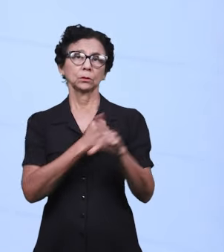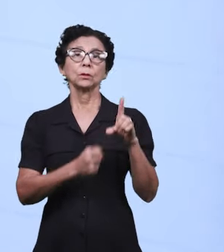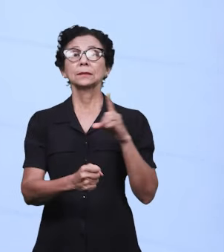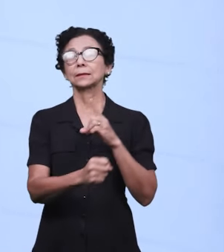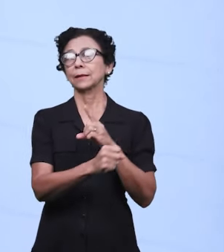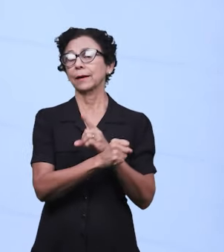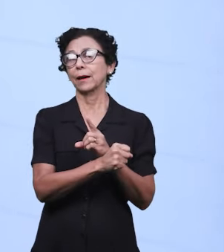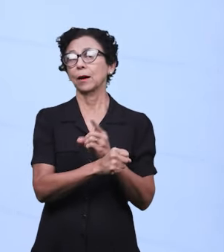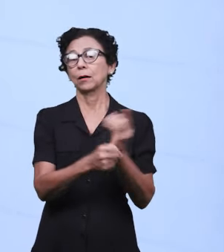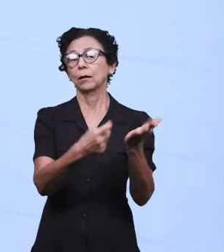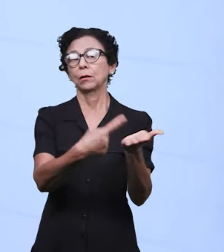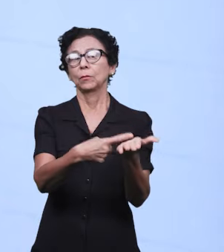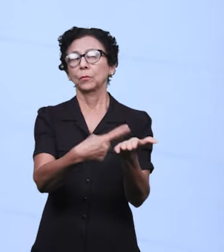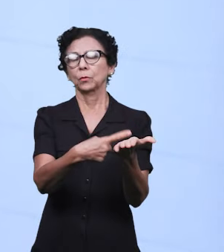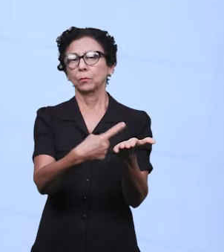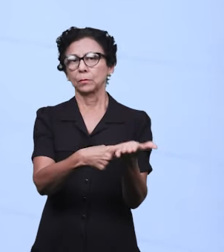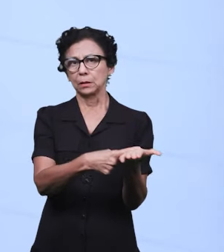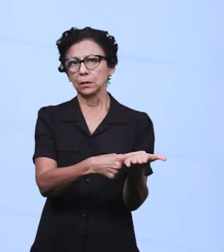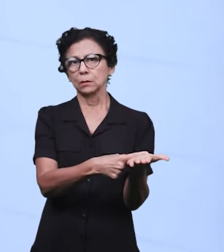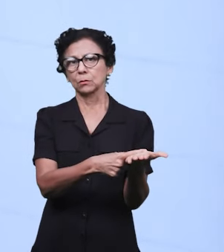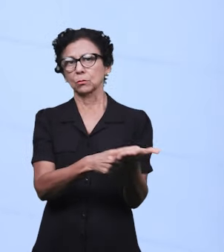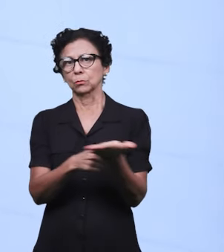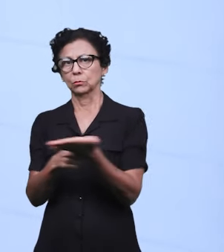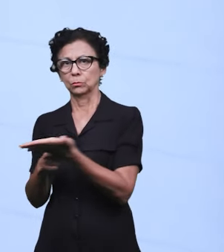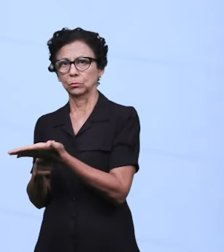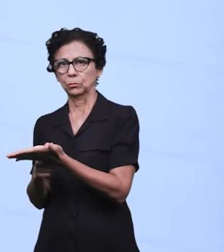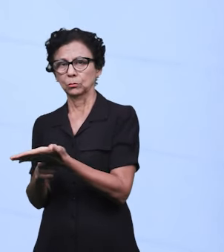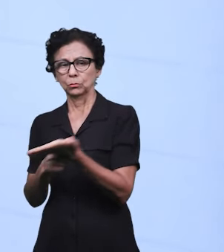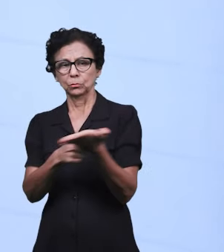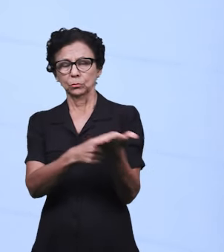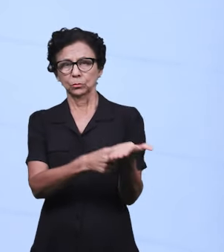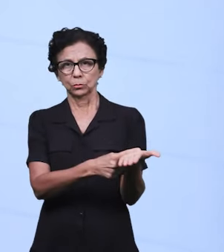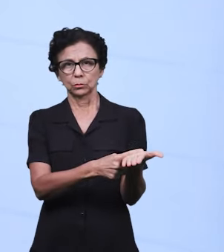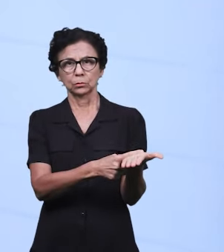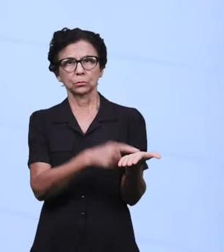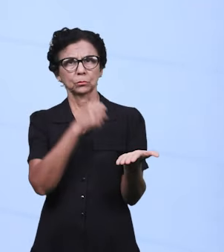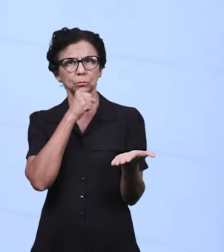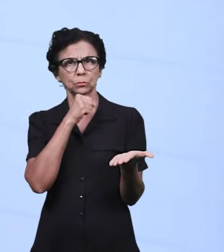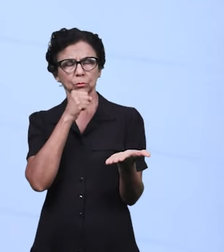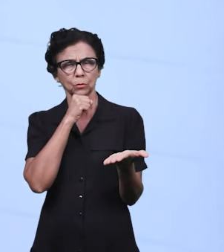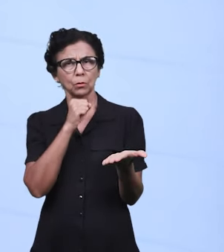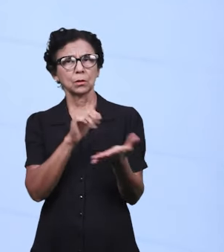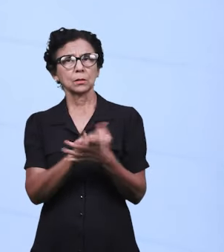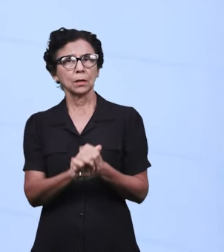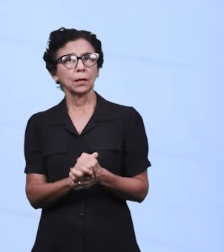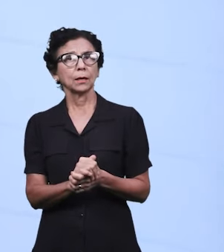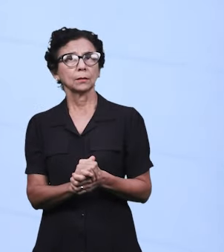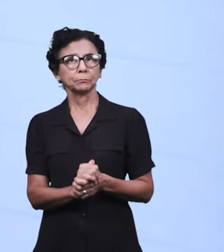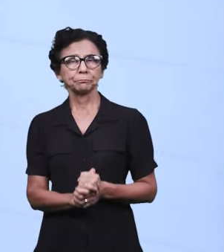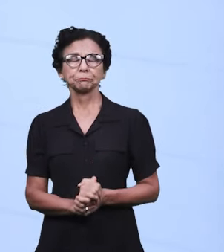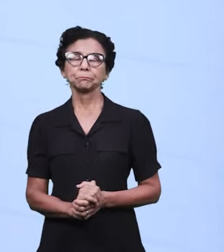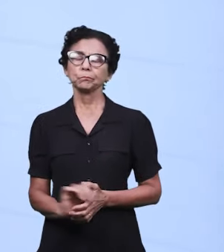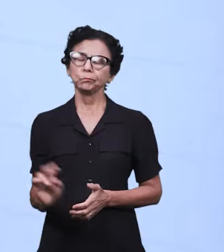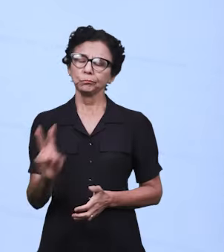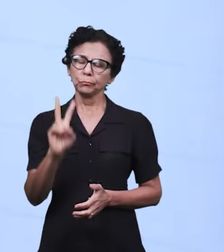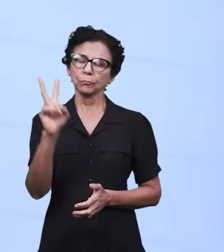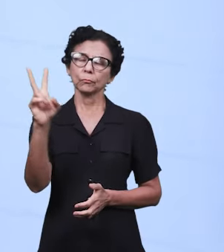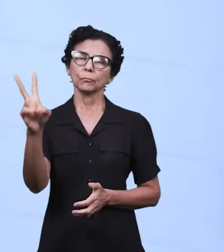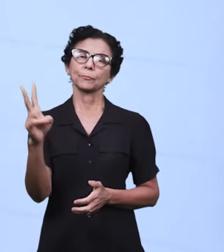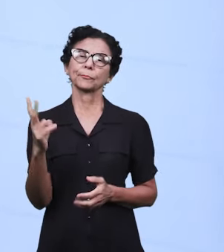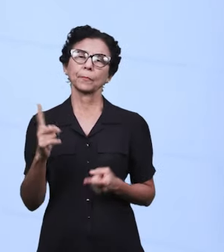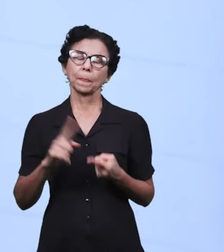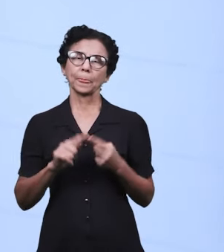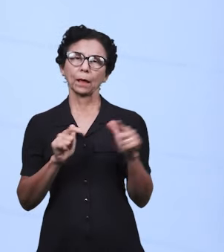O comprometimento de uma pessoa idosa, isso é extraordinário, né? Com o trabalho,